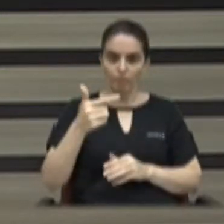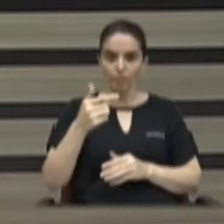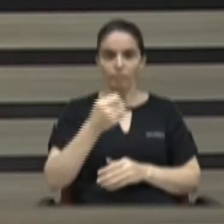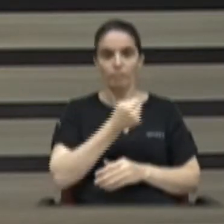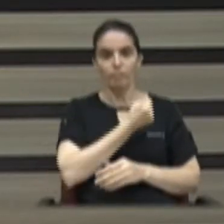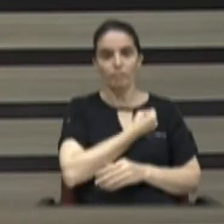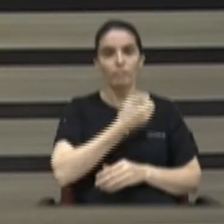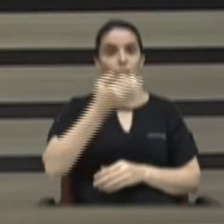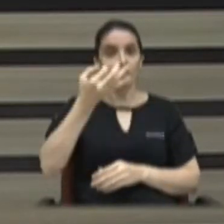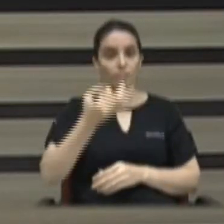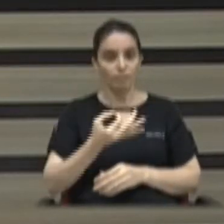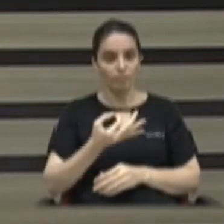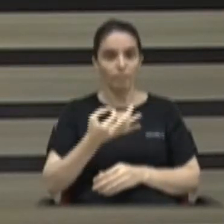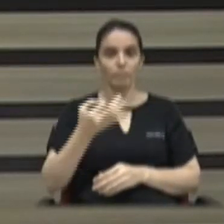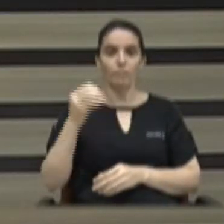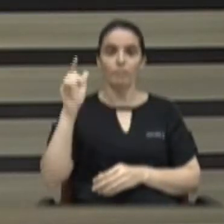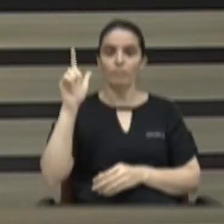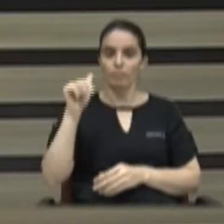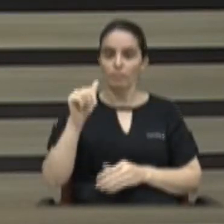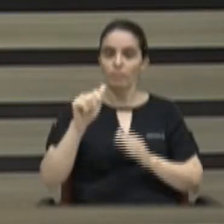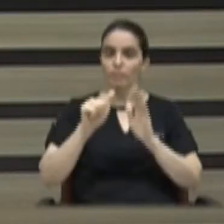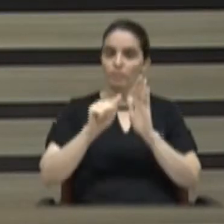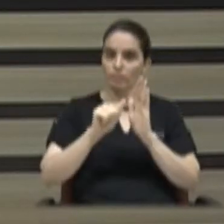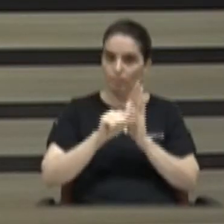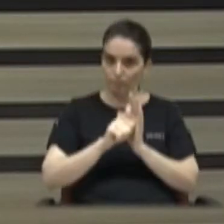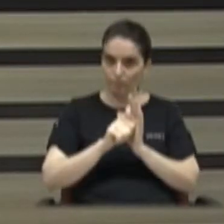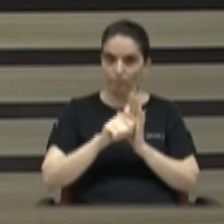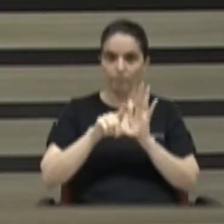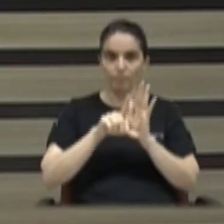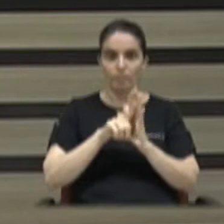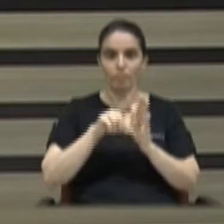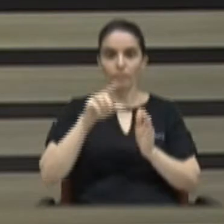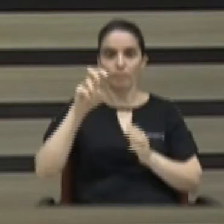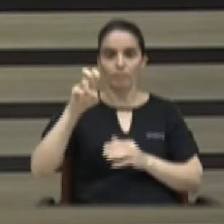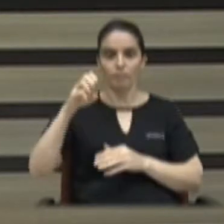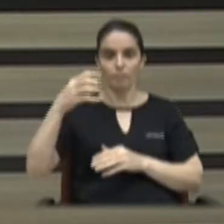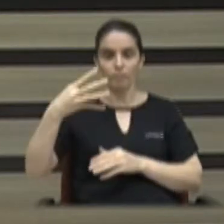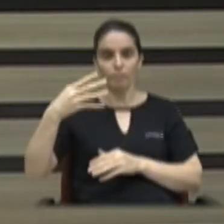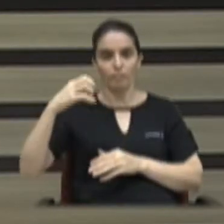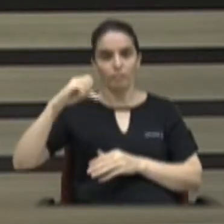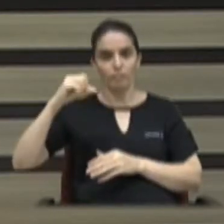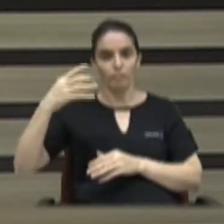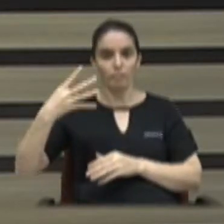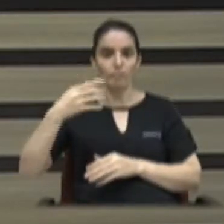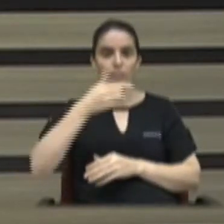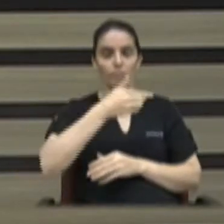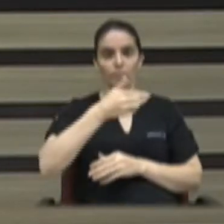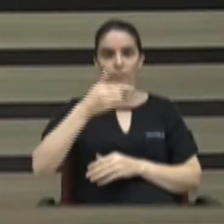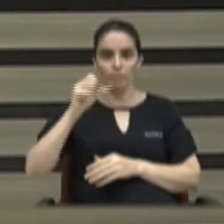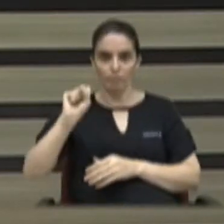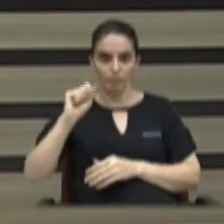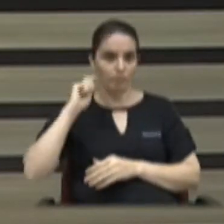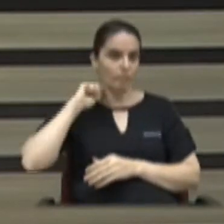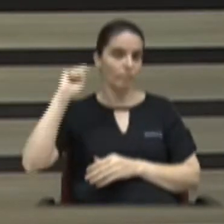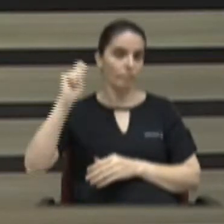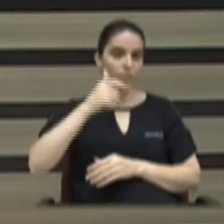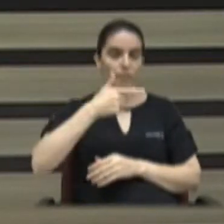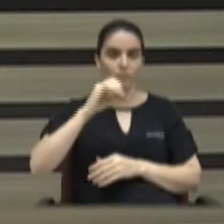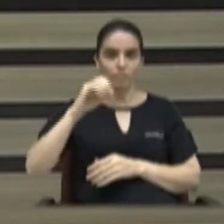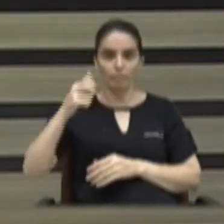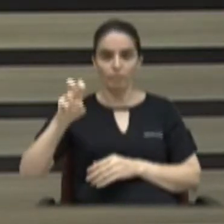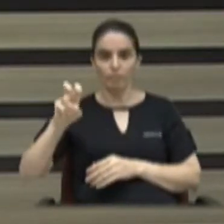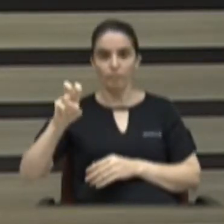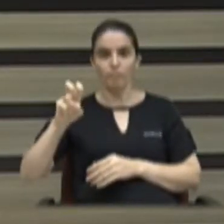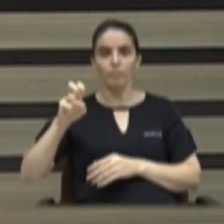2, renumerando os artigos subsequentes da Lei 5.494, de 28 de abril de 2015,